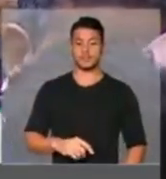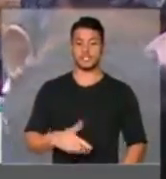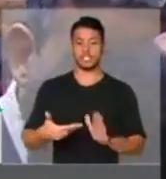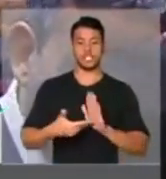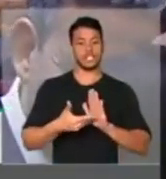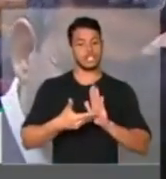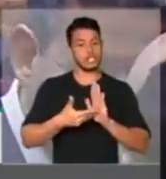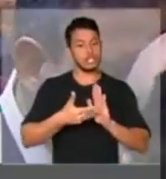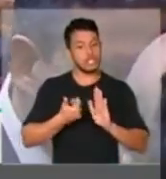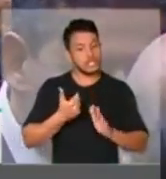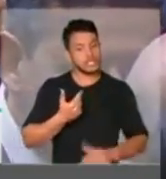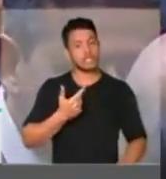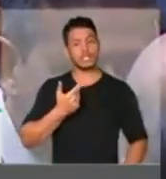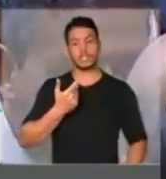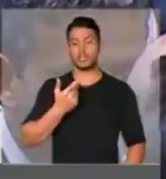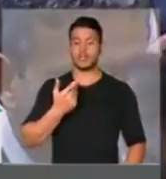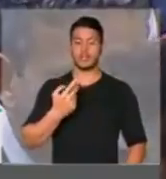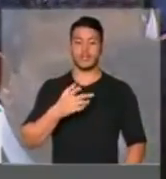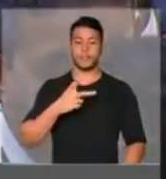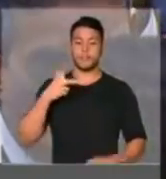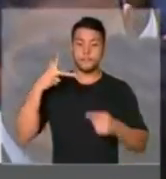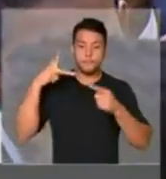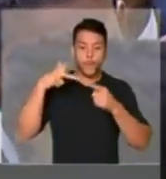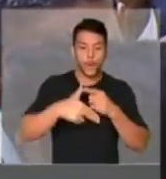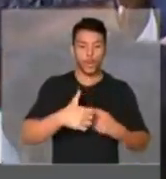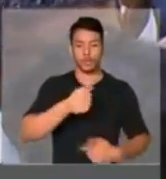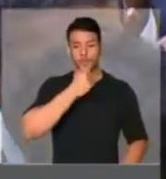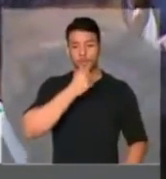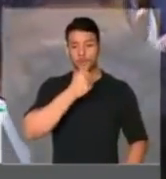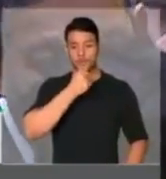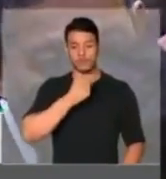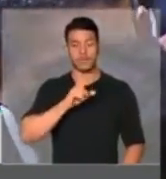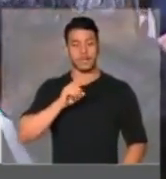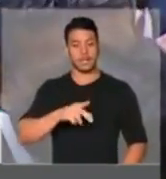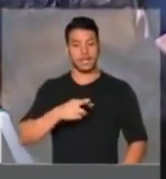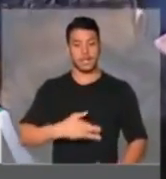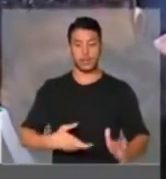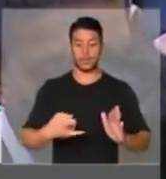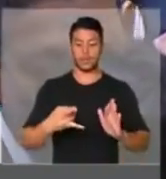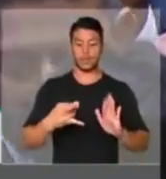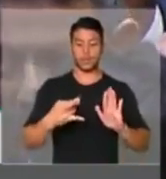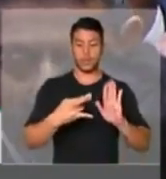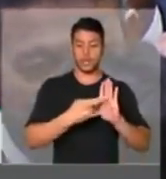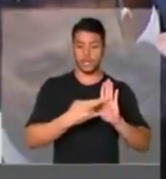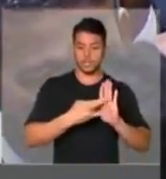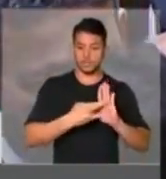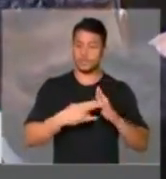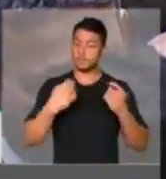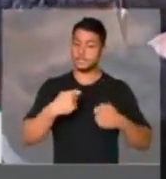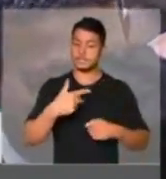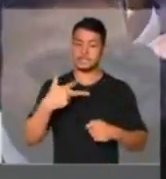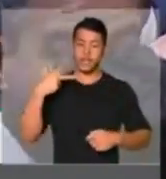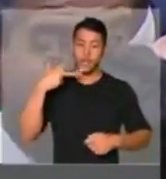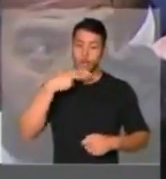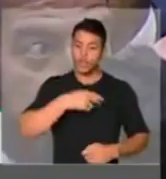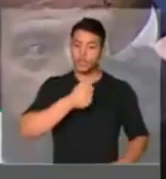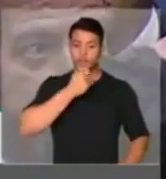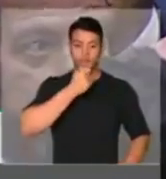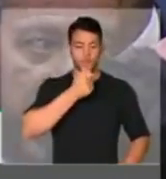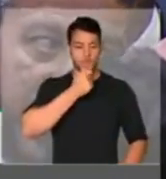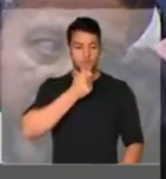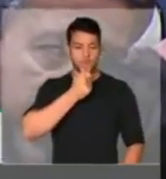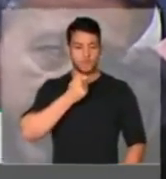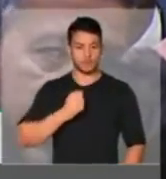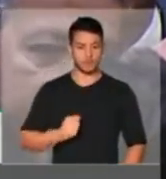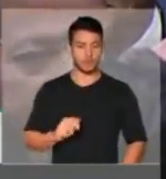palavra. Atenção, presidente, o que está previsto no regimento é que Vossa Excelência caçará a palavra, não que Vossa Excelência